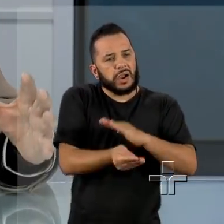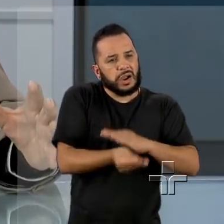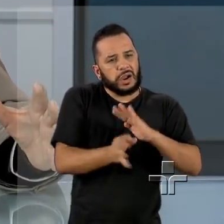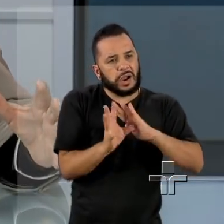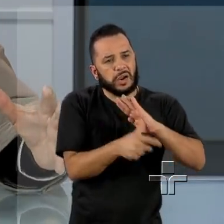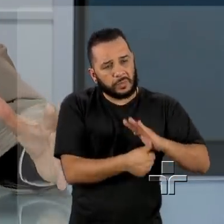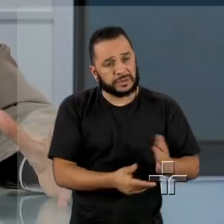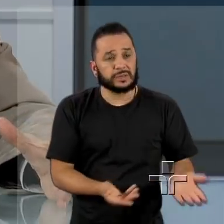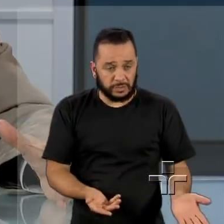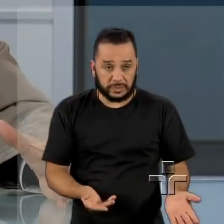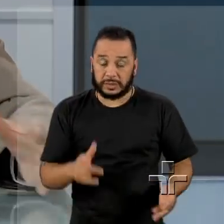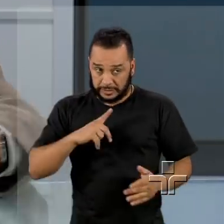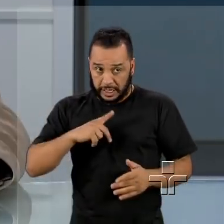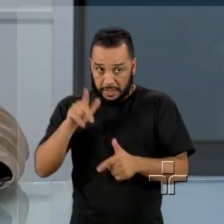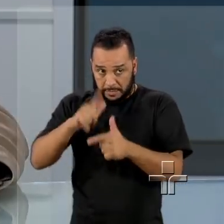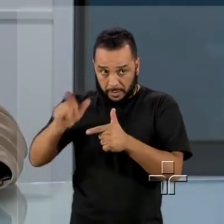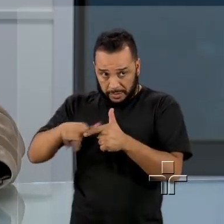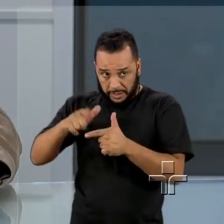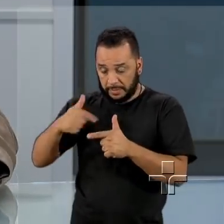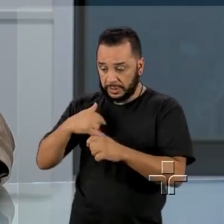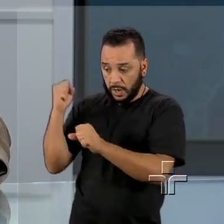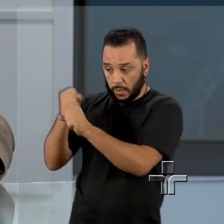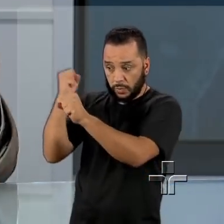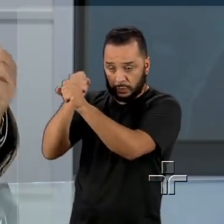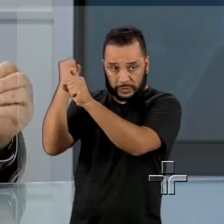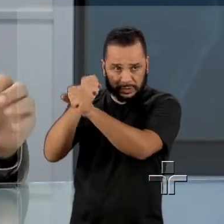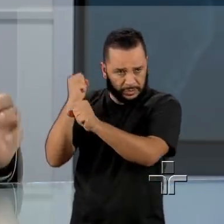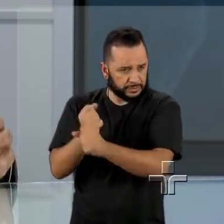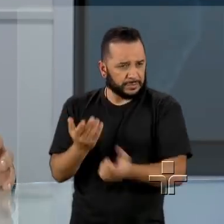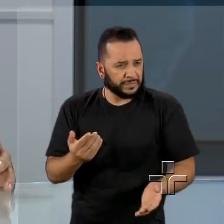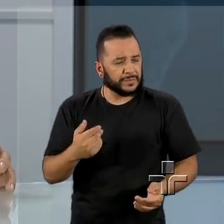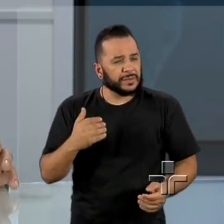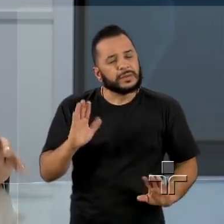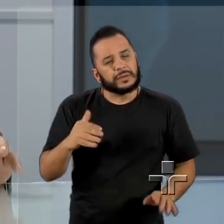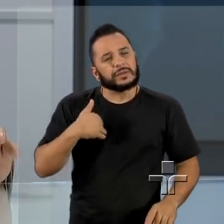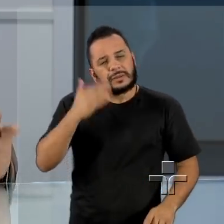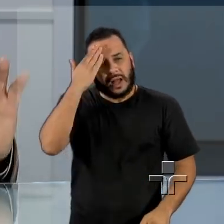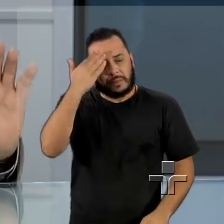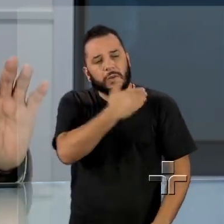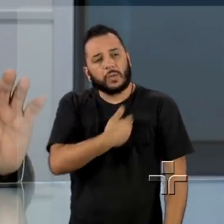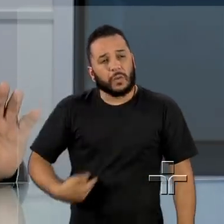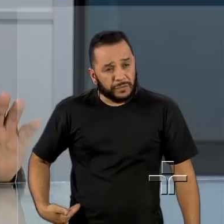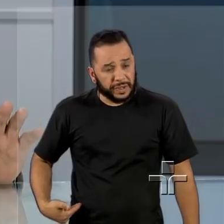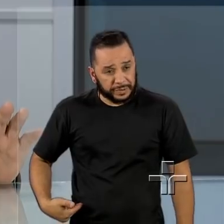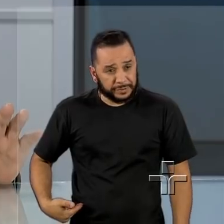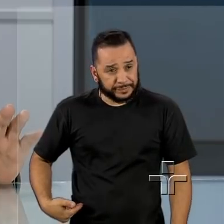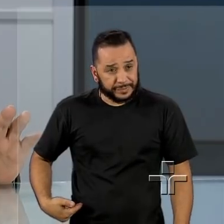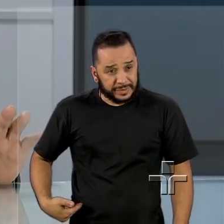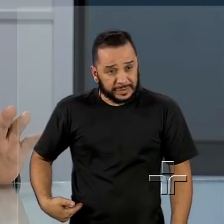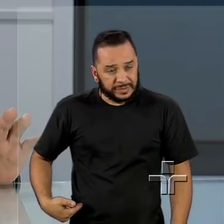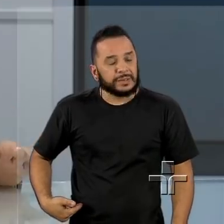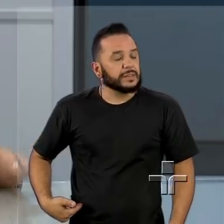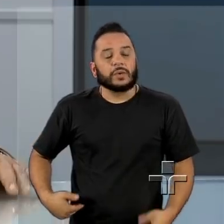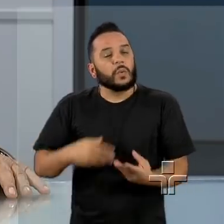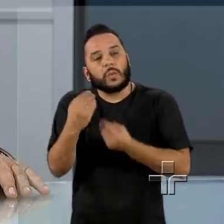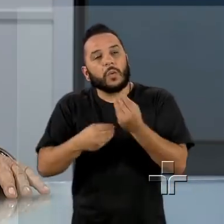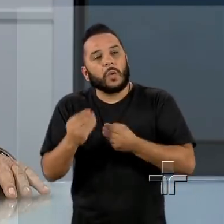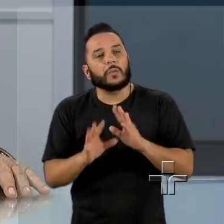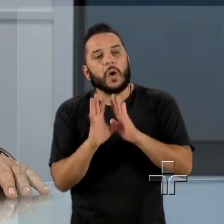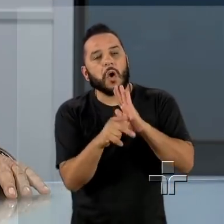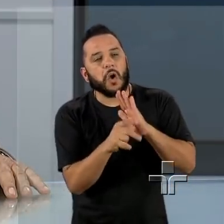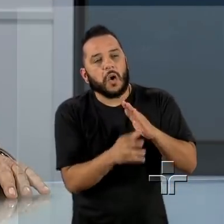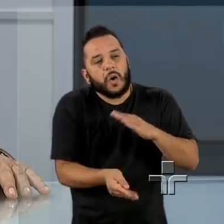os demais problemas que a sociedade enfrenta, especialmente a violência urbana, o tráfico de drogas e as